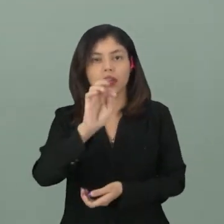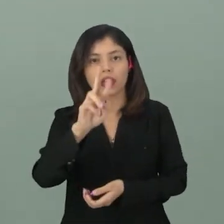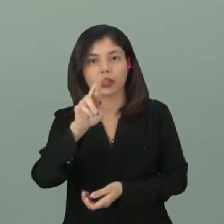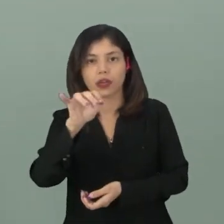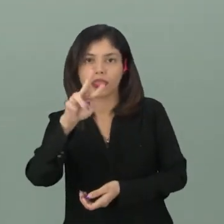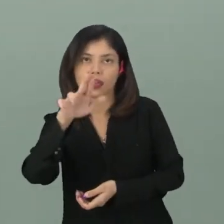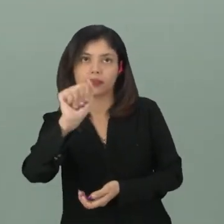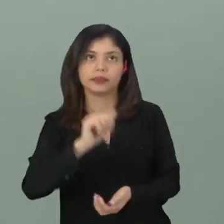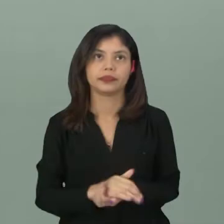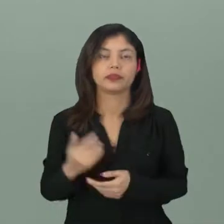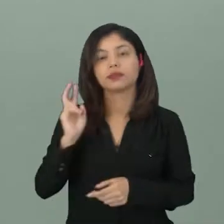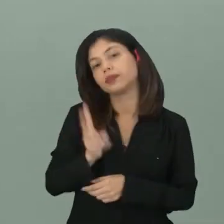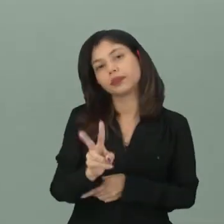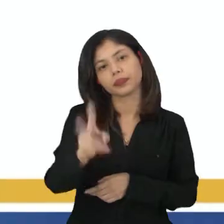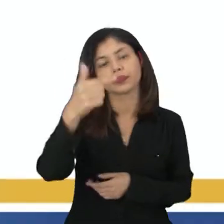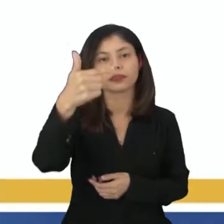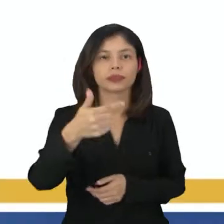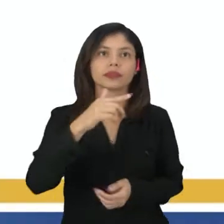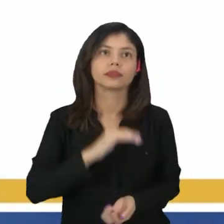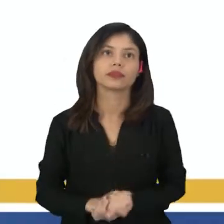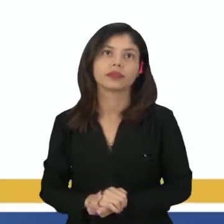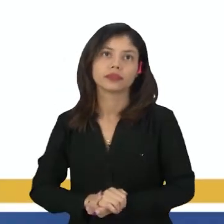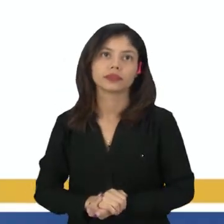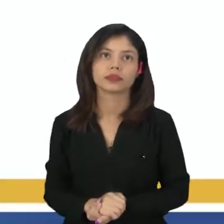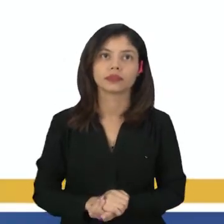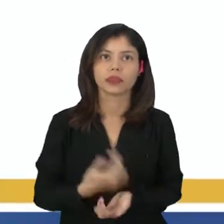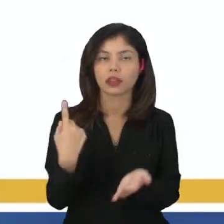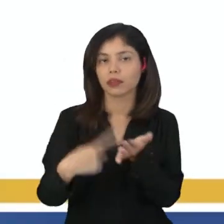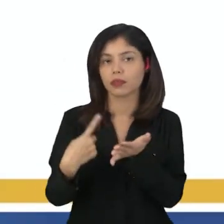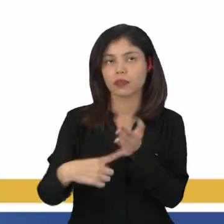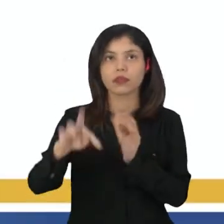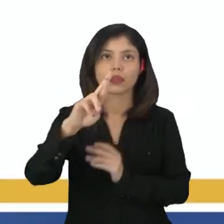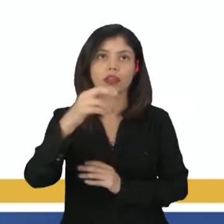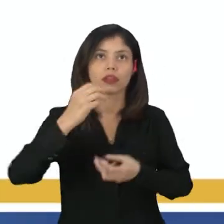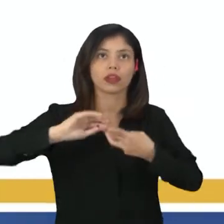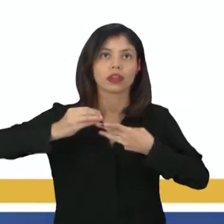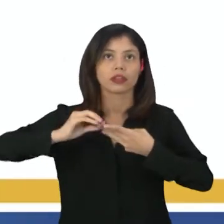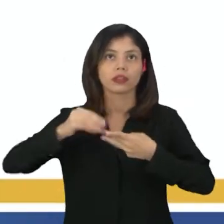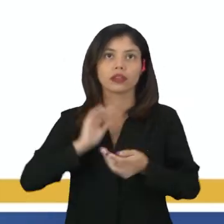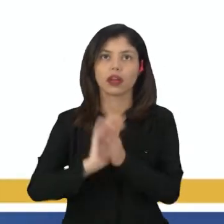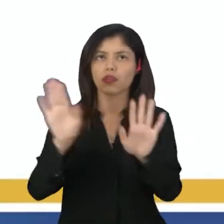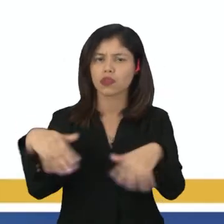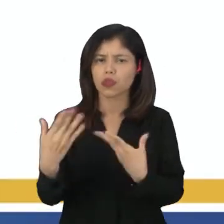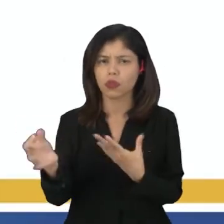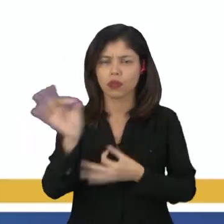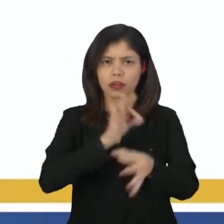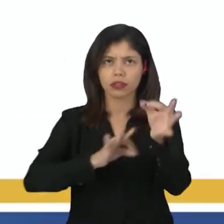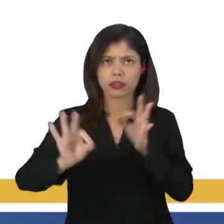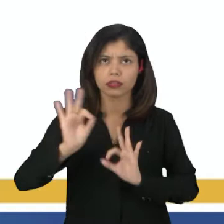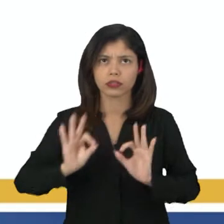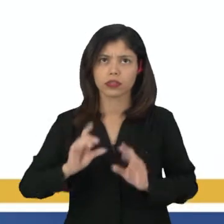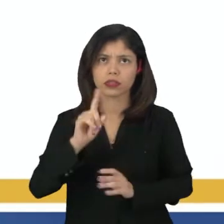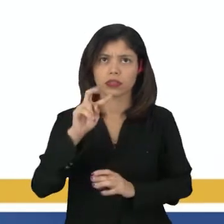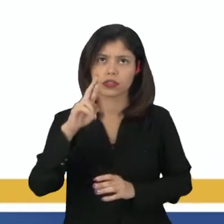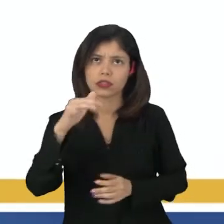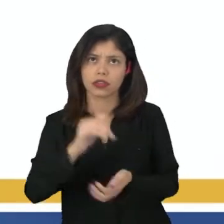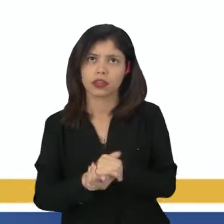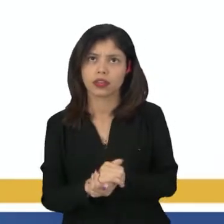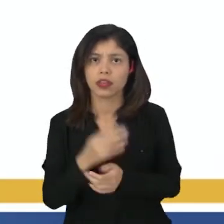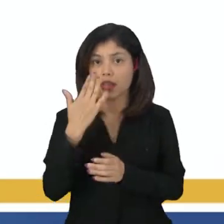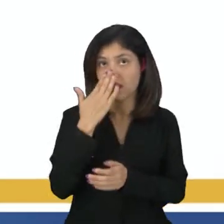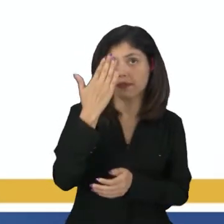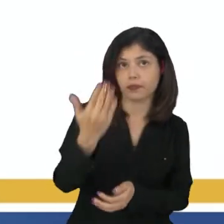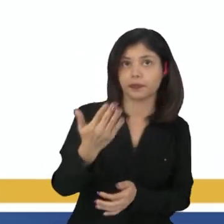aí, seguindo, já nessa questão 2 nós temos o seguinte: de acordo com a teoria celular, quais dos organismos